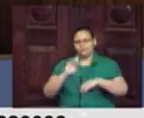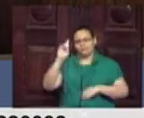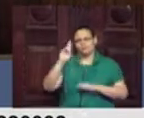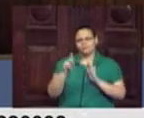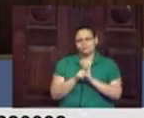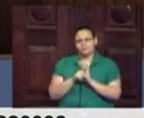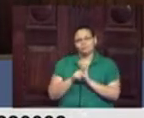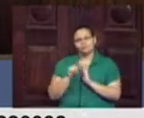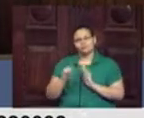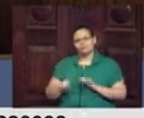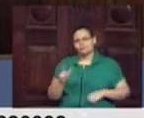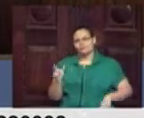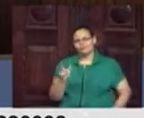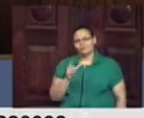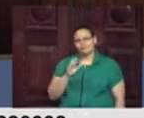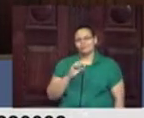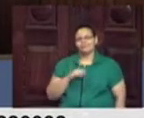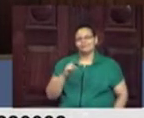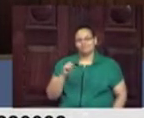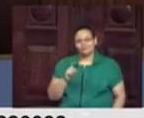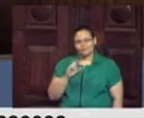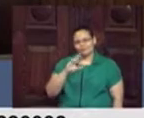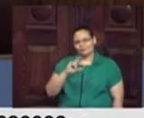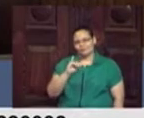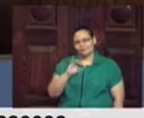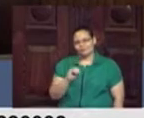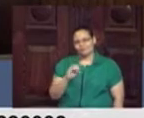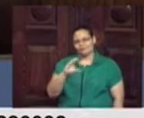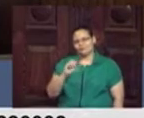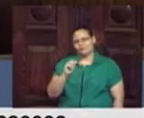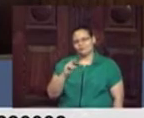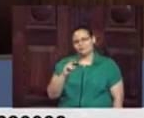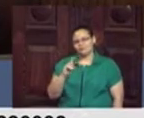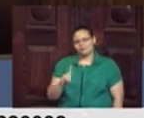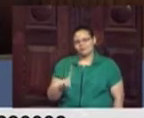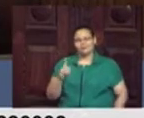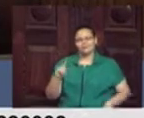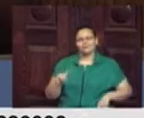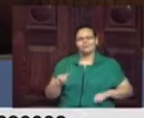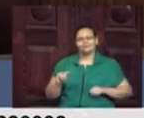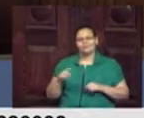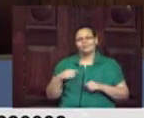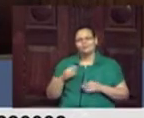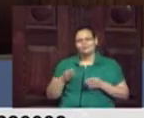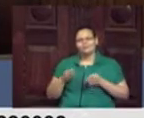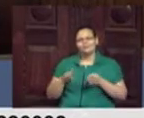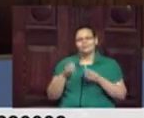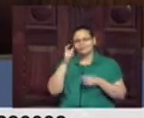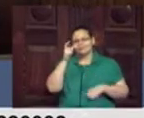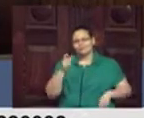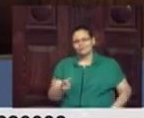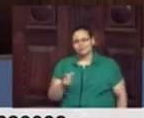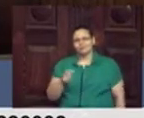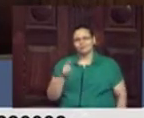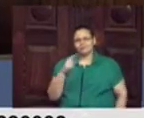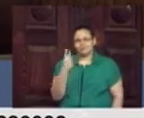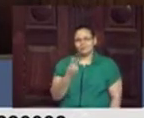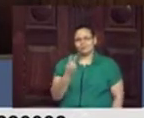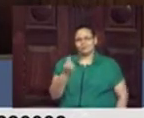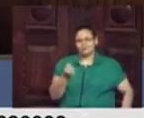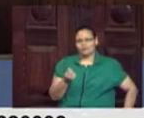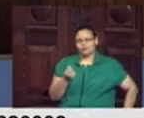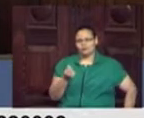do RioCard. A bilhetagem é controlada por quem tem o interesse no valor dessa bilhetagem.